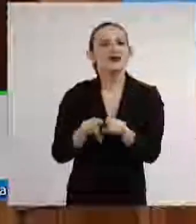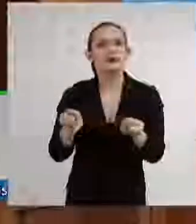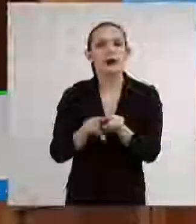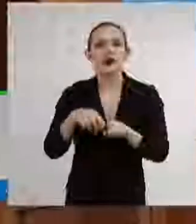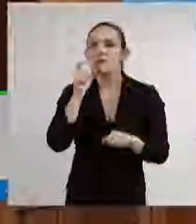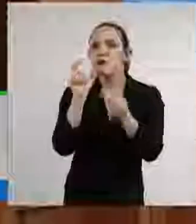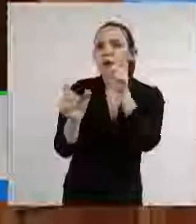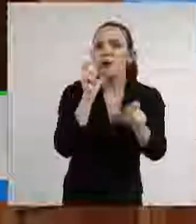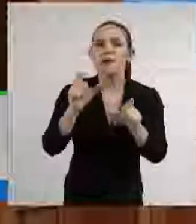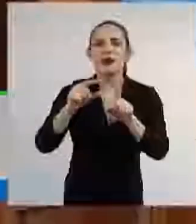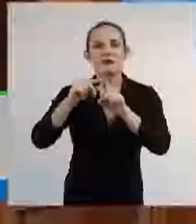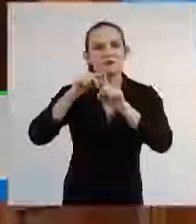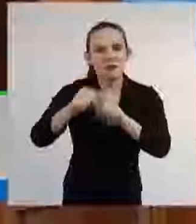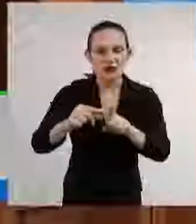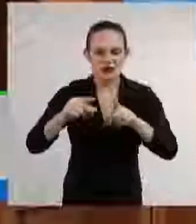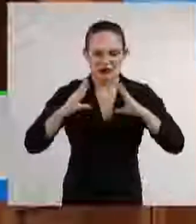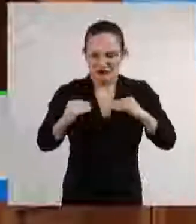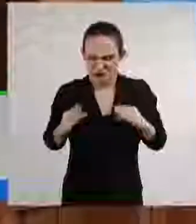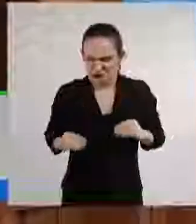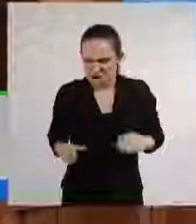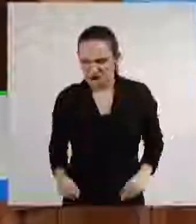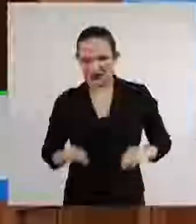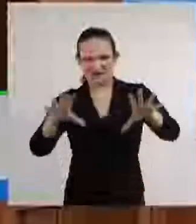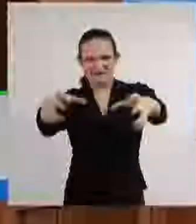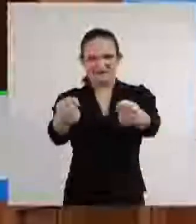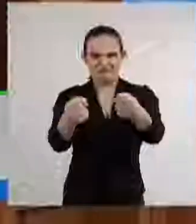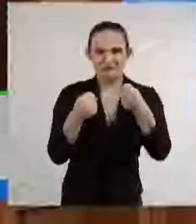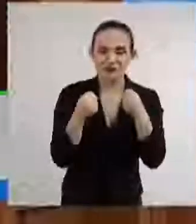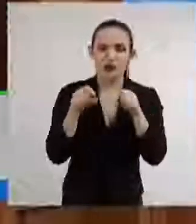sexuais, agarradas, tocadas, agredidas